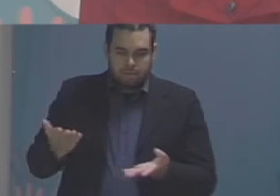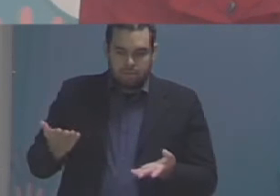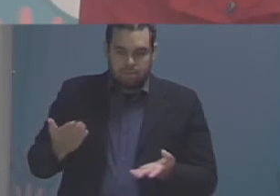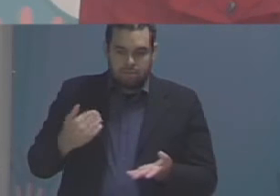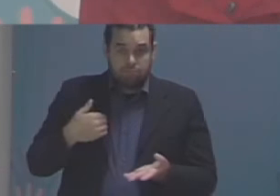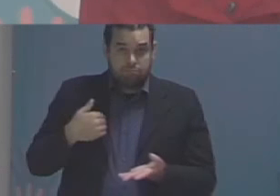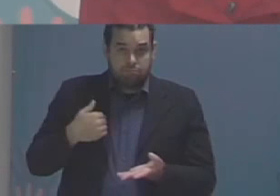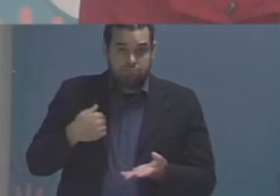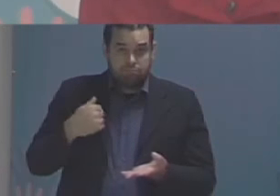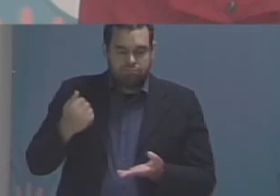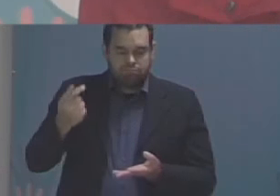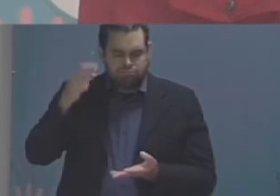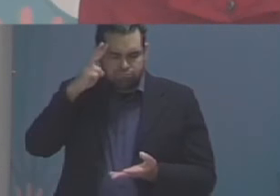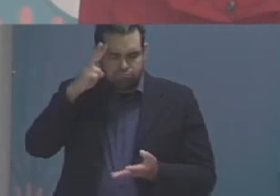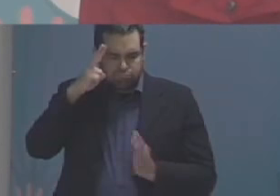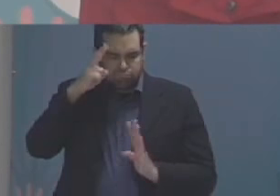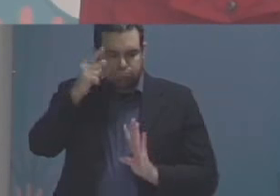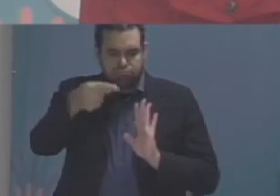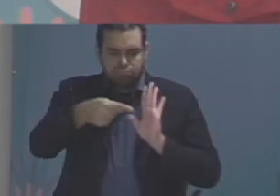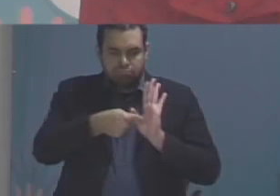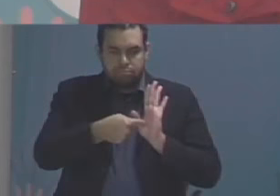Eu vou fazer um recorte